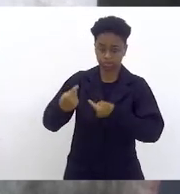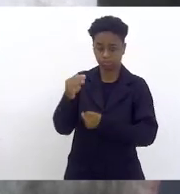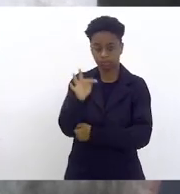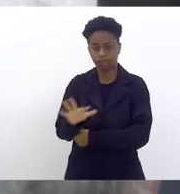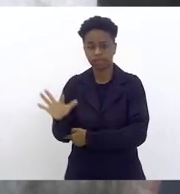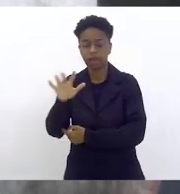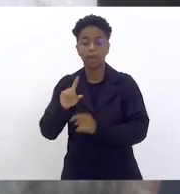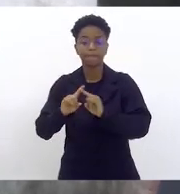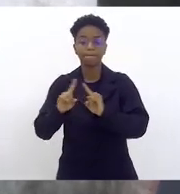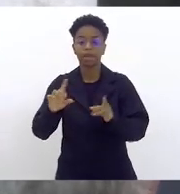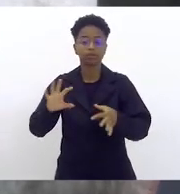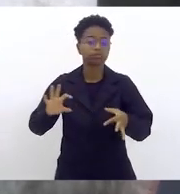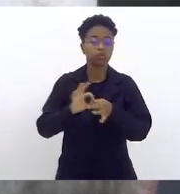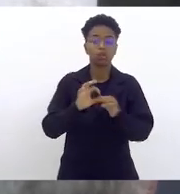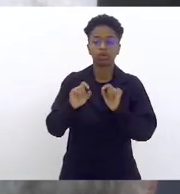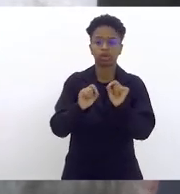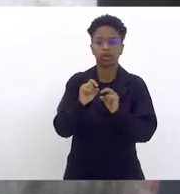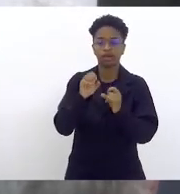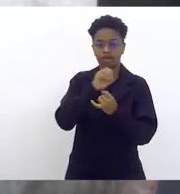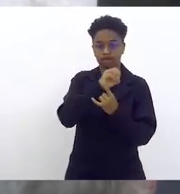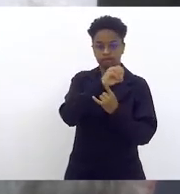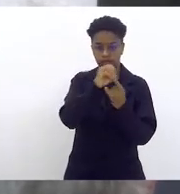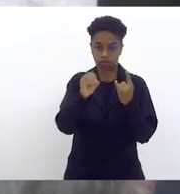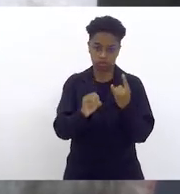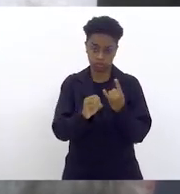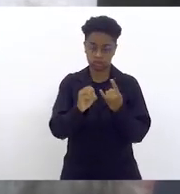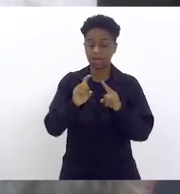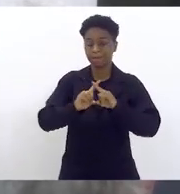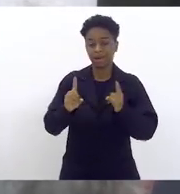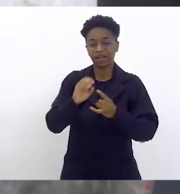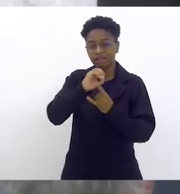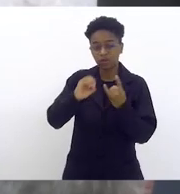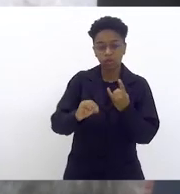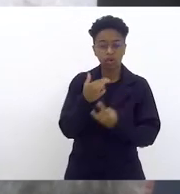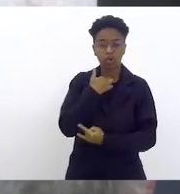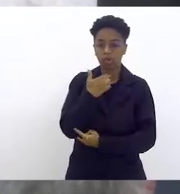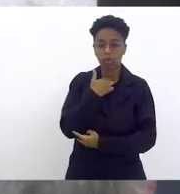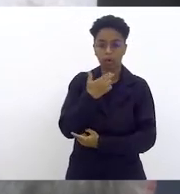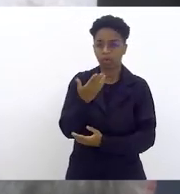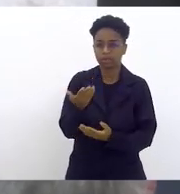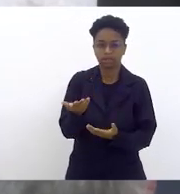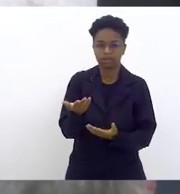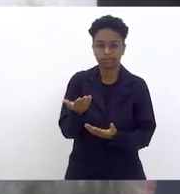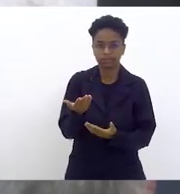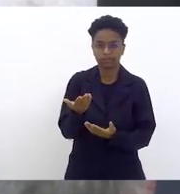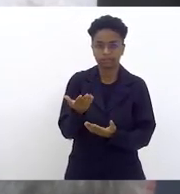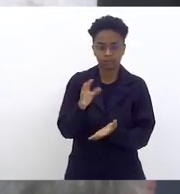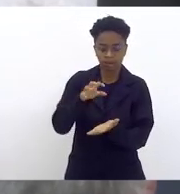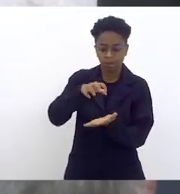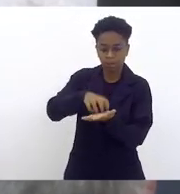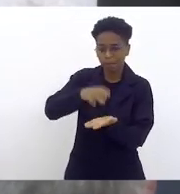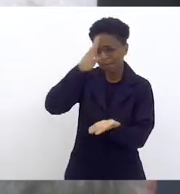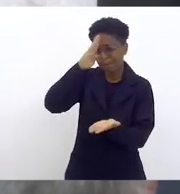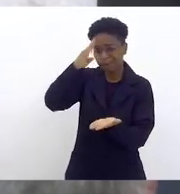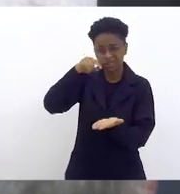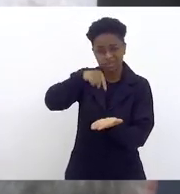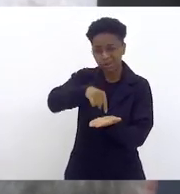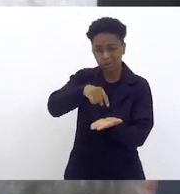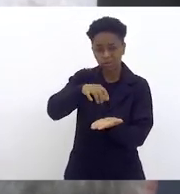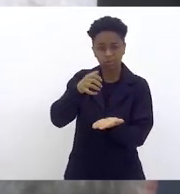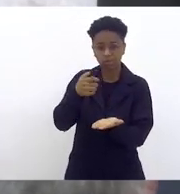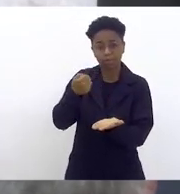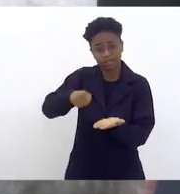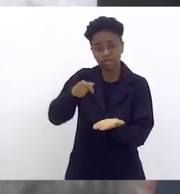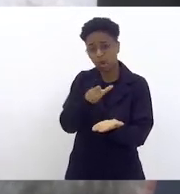basicamente atrelados a Fiocruz e a Fiocruz não pode ser uma grande locomotiva que não tem outros vagões atrás